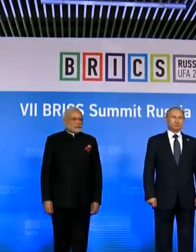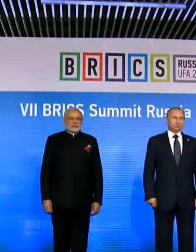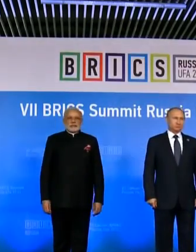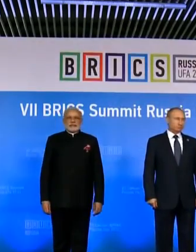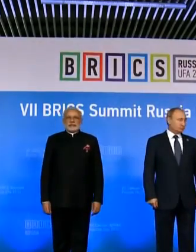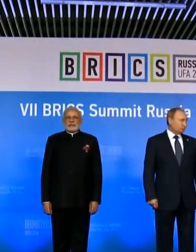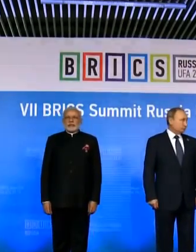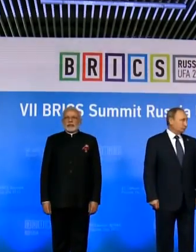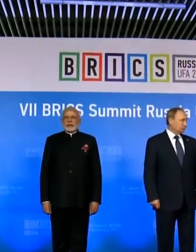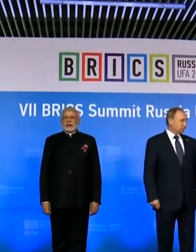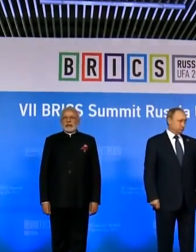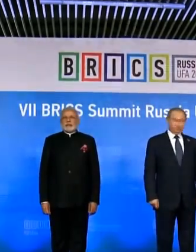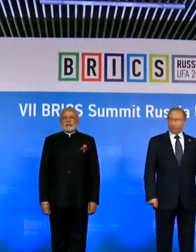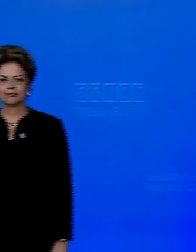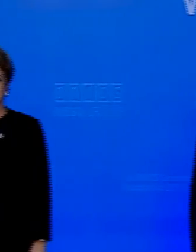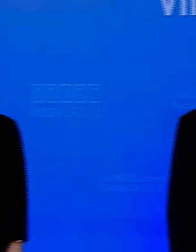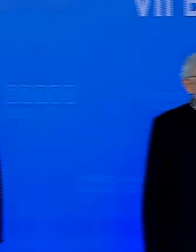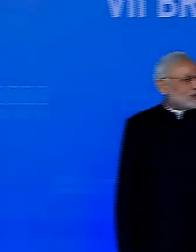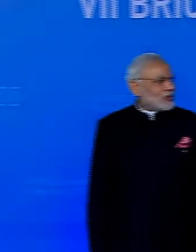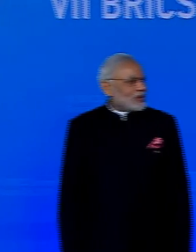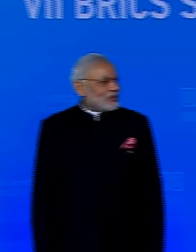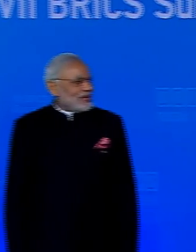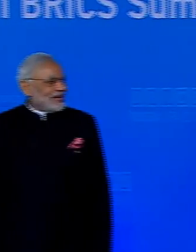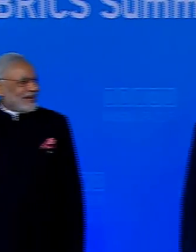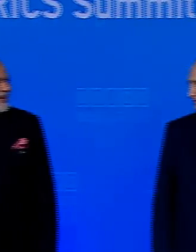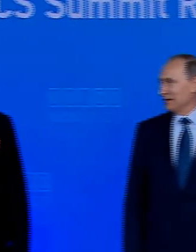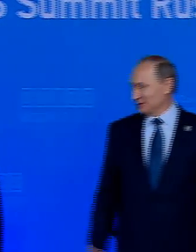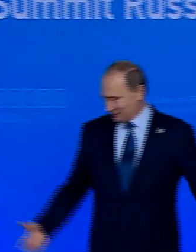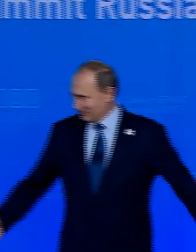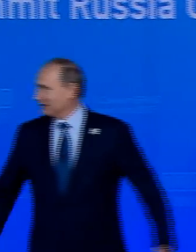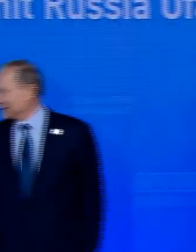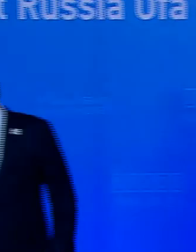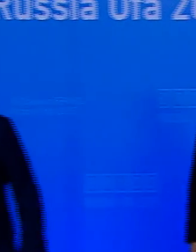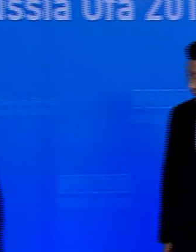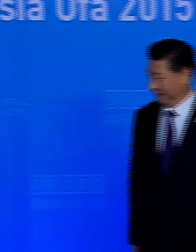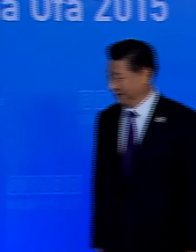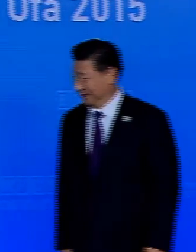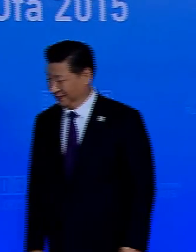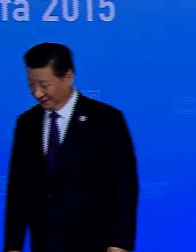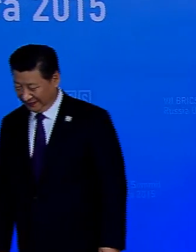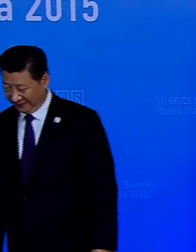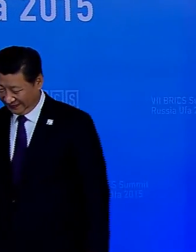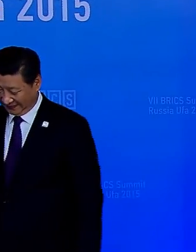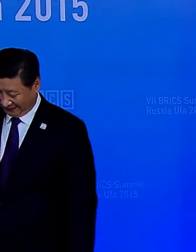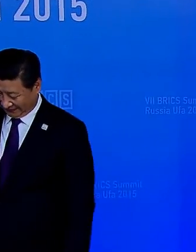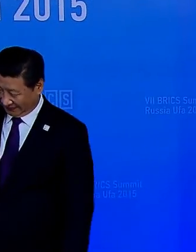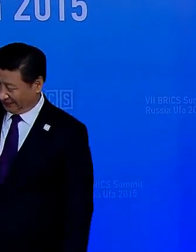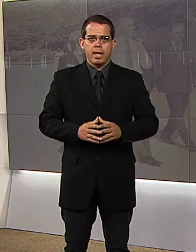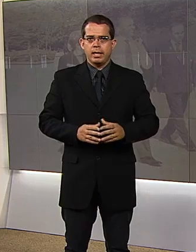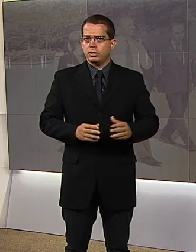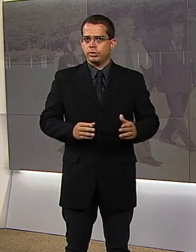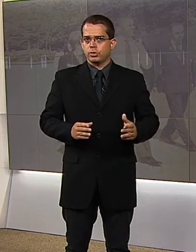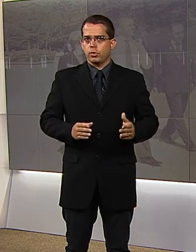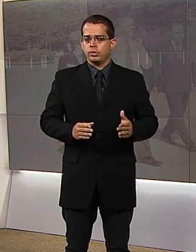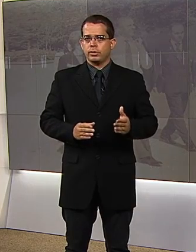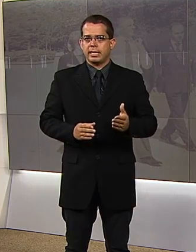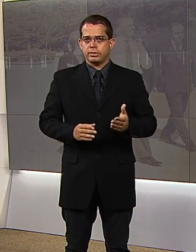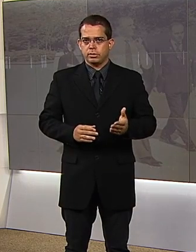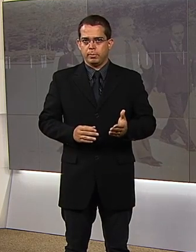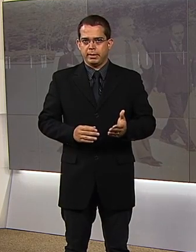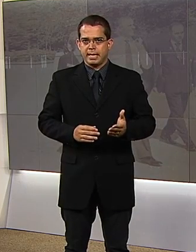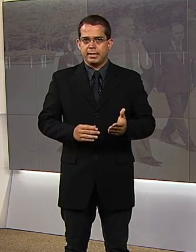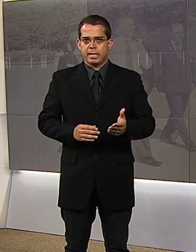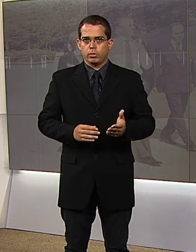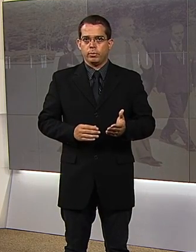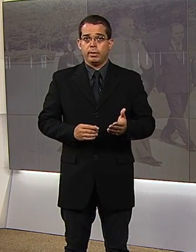do bloco firmaram acordos de cooperação cultural instituíram a criação do site conjunto dos brics em seu discurso na